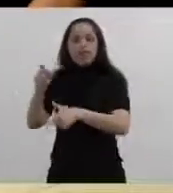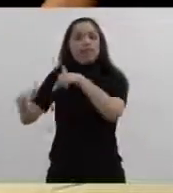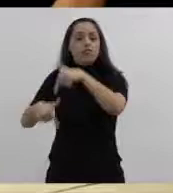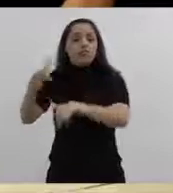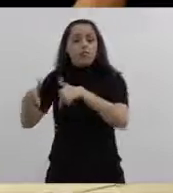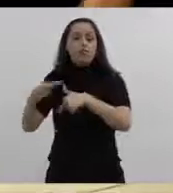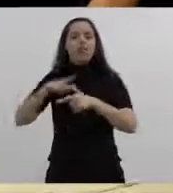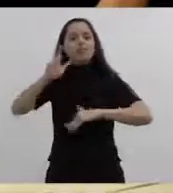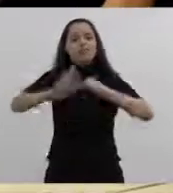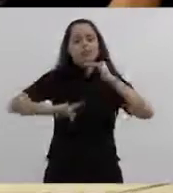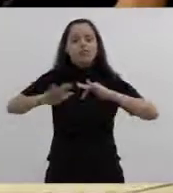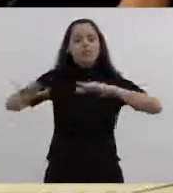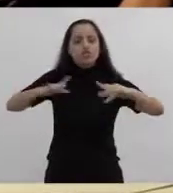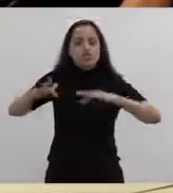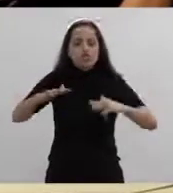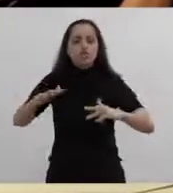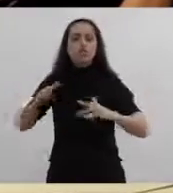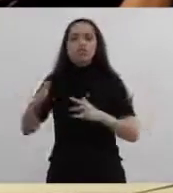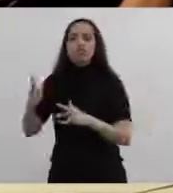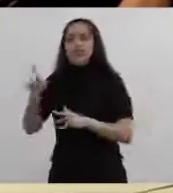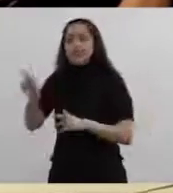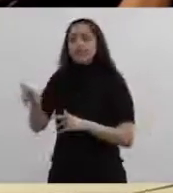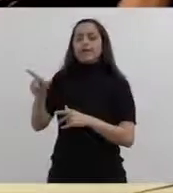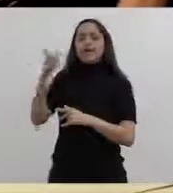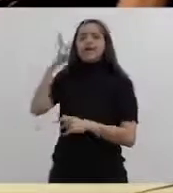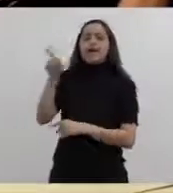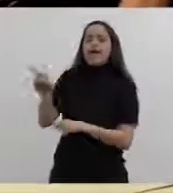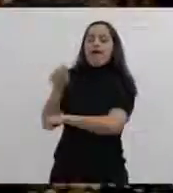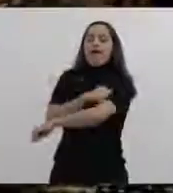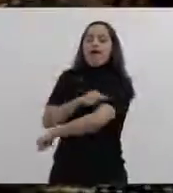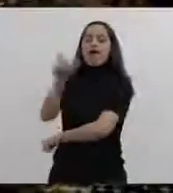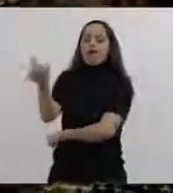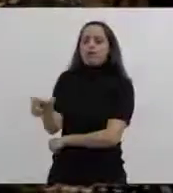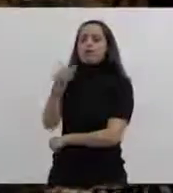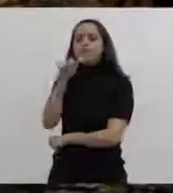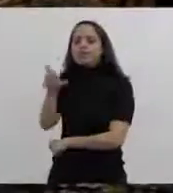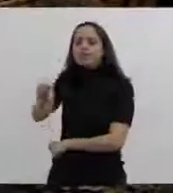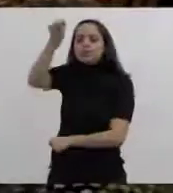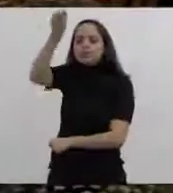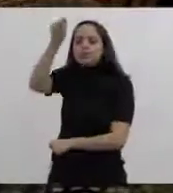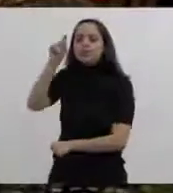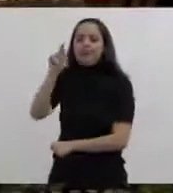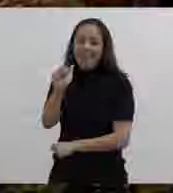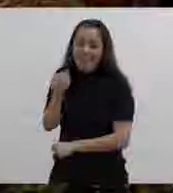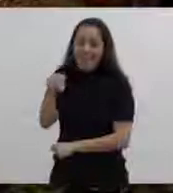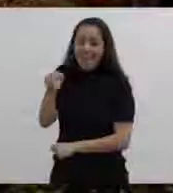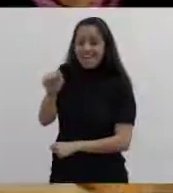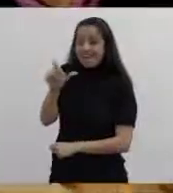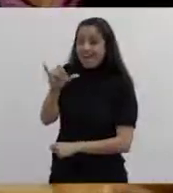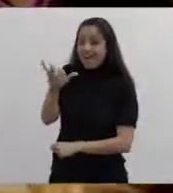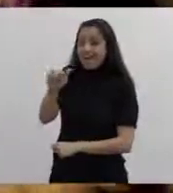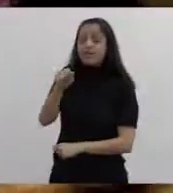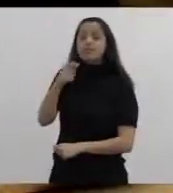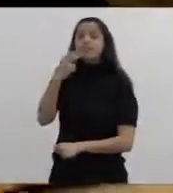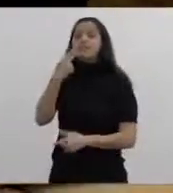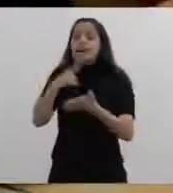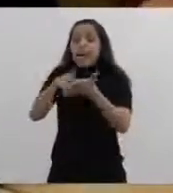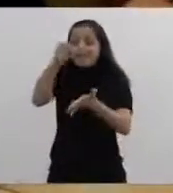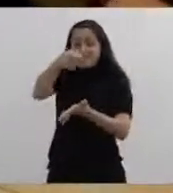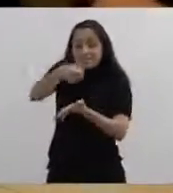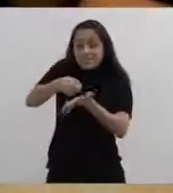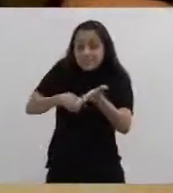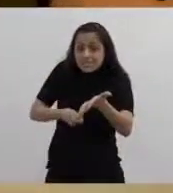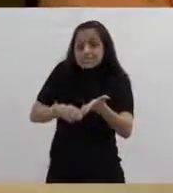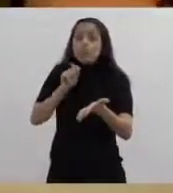com a dinâmica de pensar em um aluno em particular que escolhemos junto com a Analia e escrever-lhe uma carta avaliando como foi